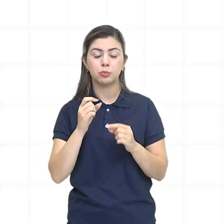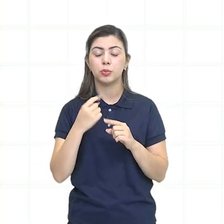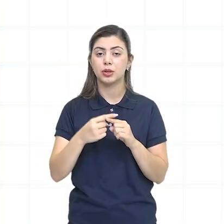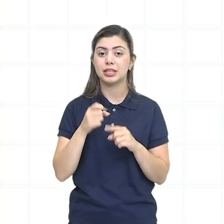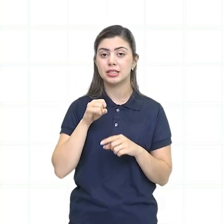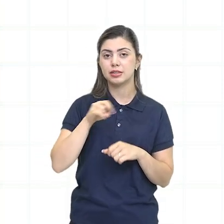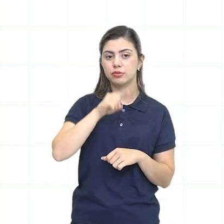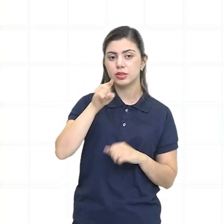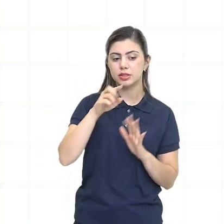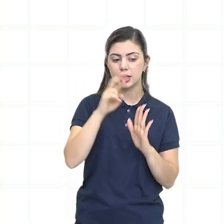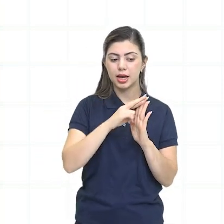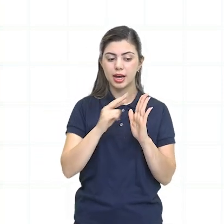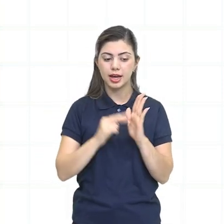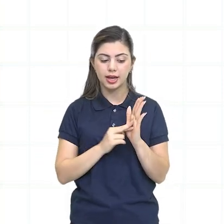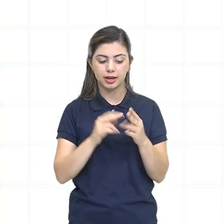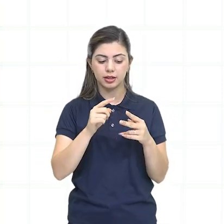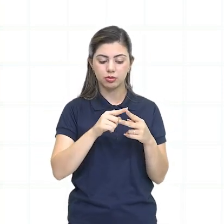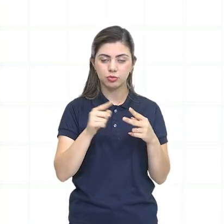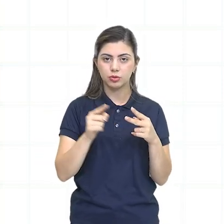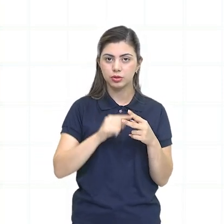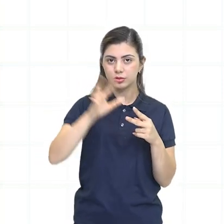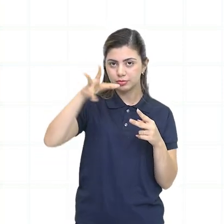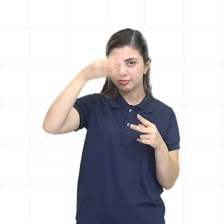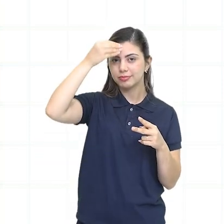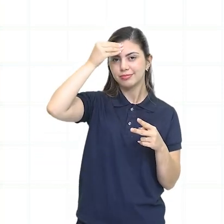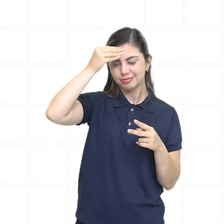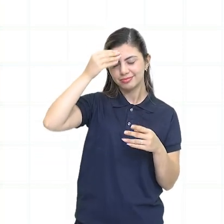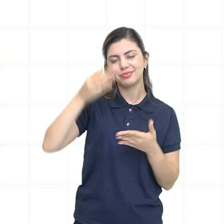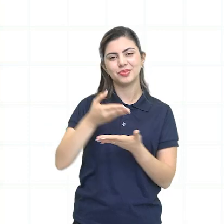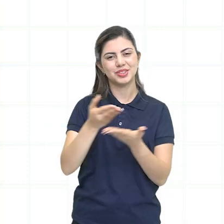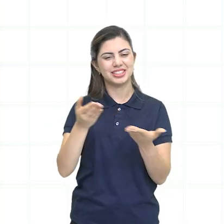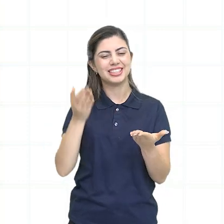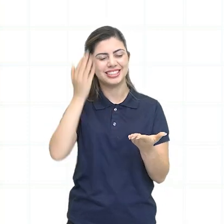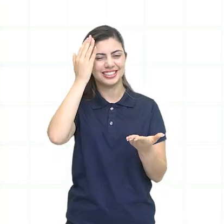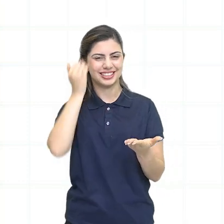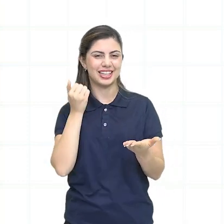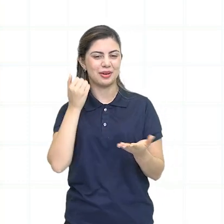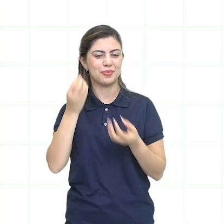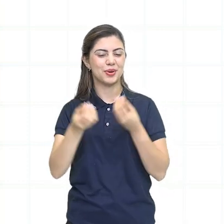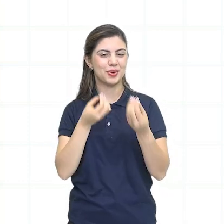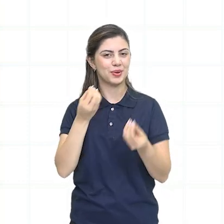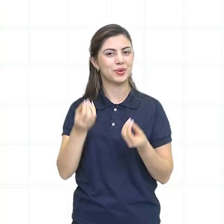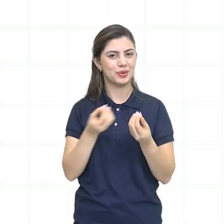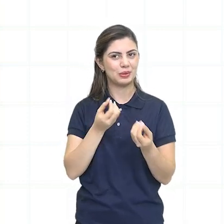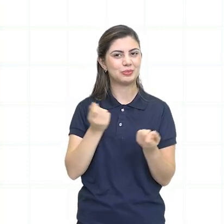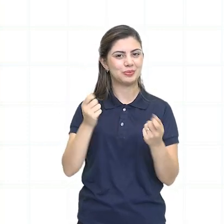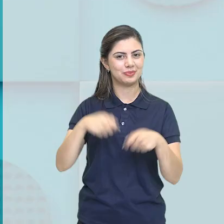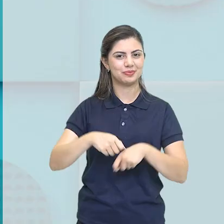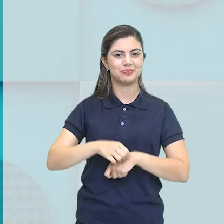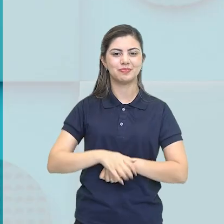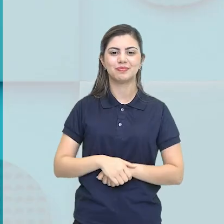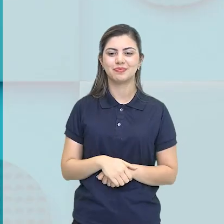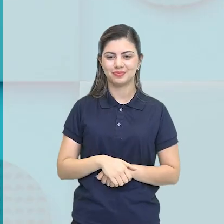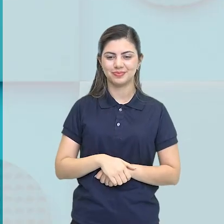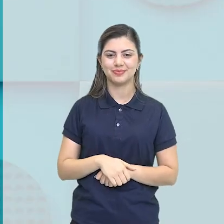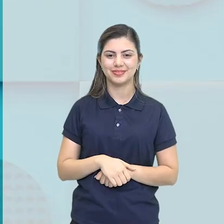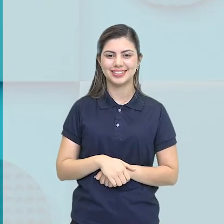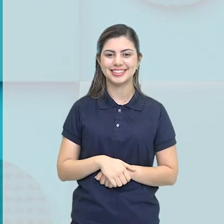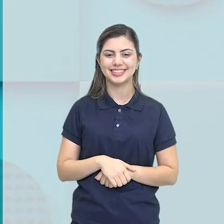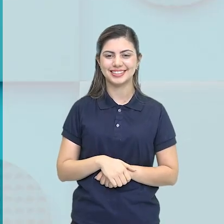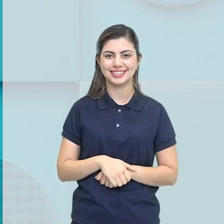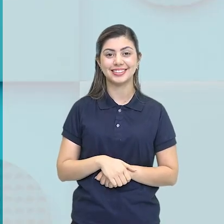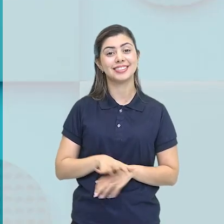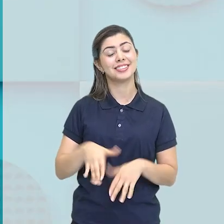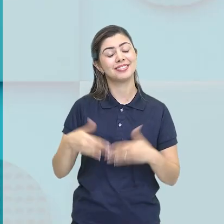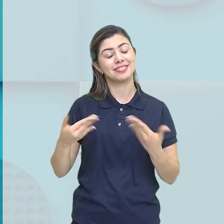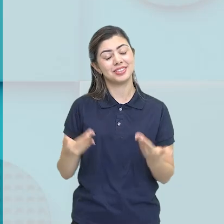aprender essas duas normas aí, você já vai estar bem adiantado. Então, esse